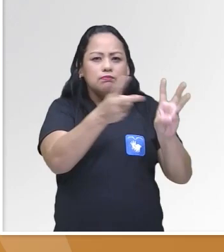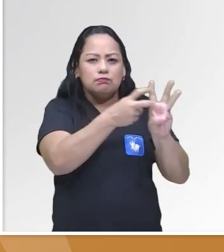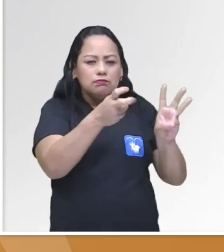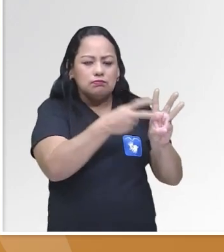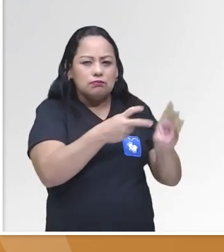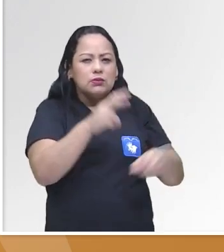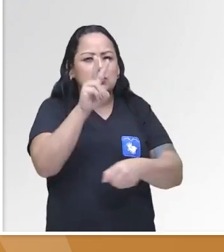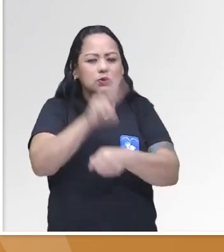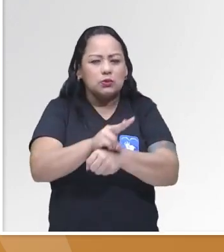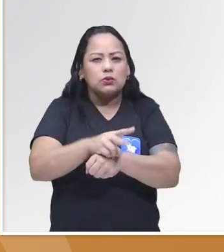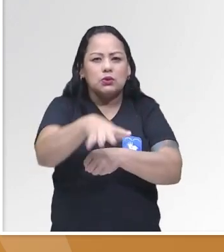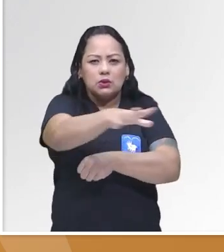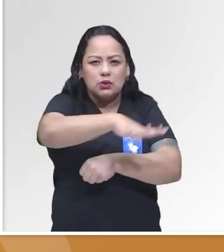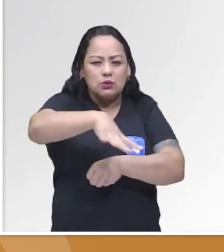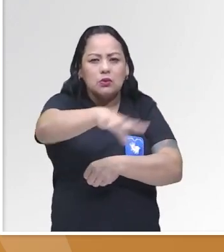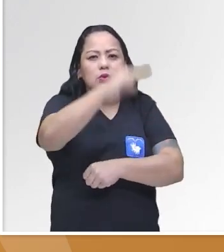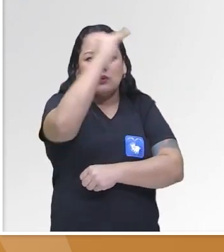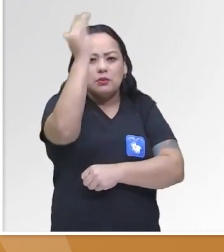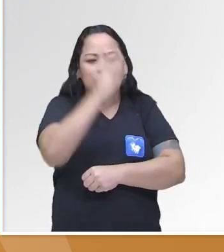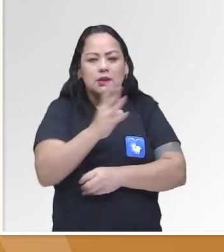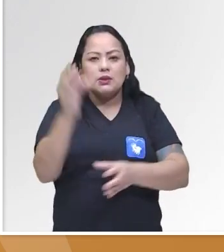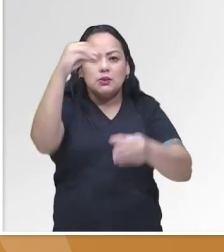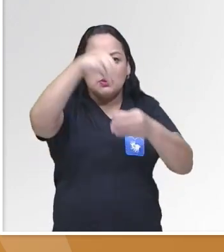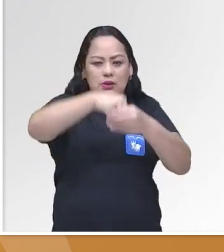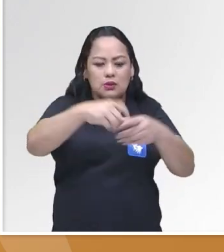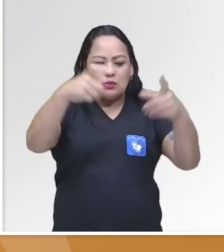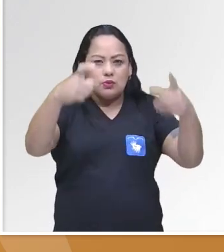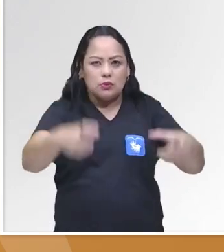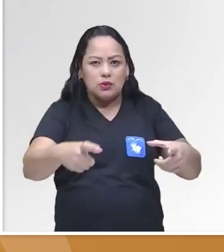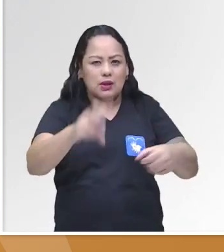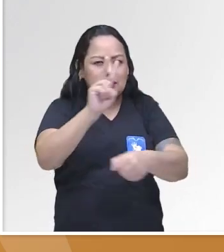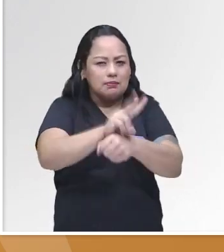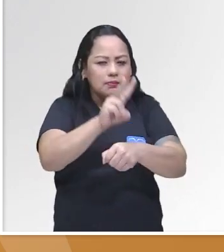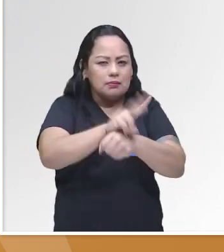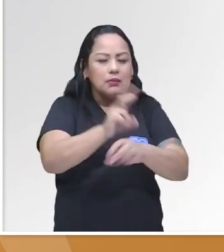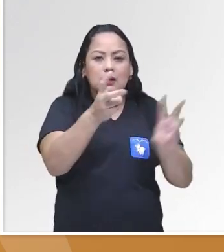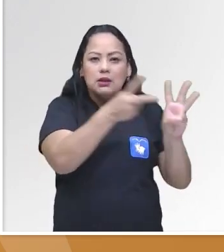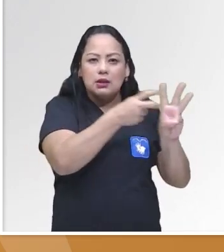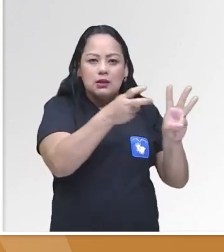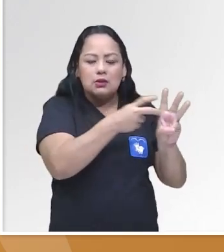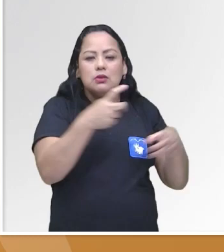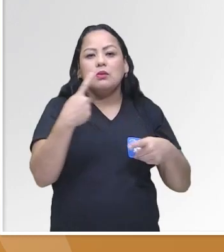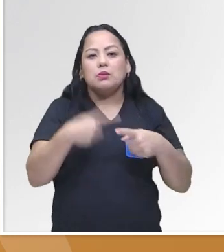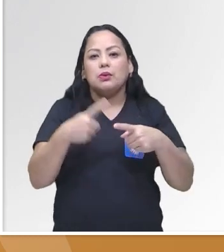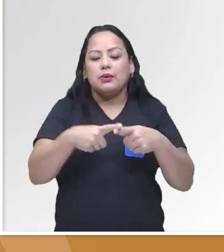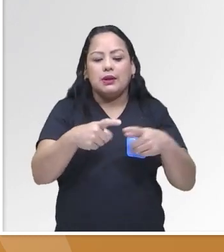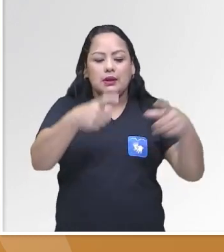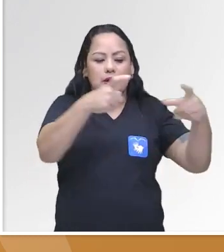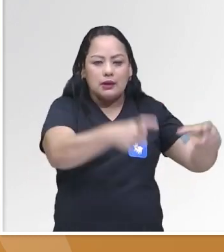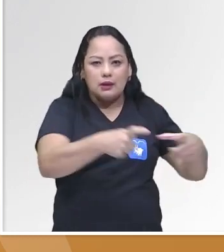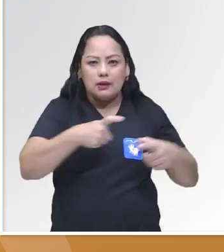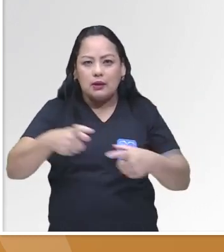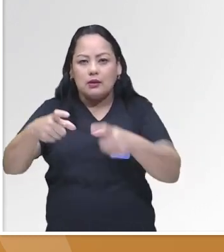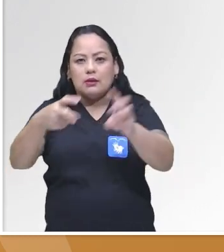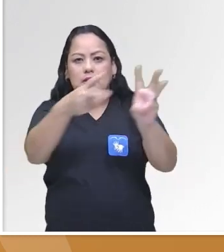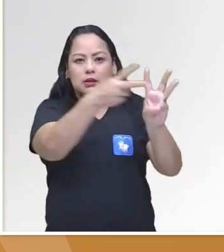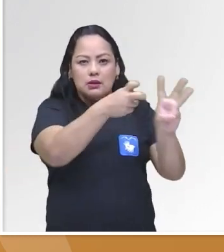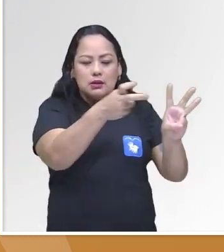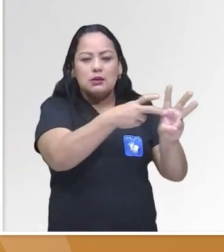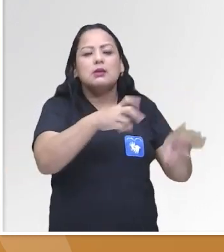florestal no Brasil hoje estão dentro da reserva indígena. Por isso que as demarcações das terras indígenas